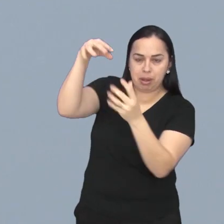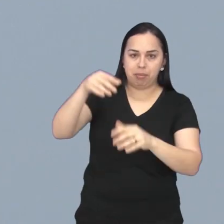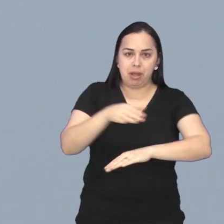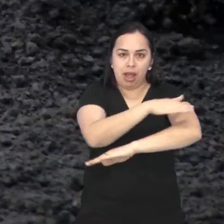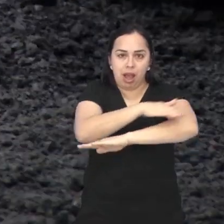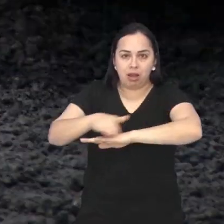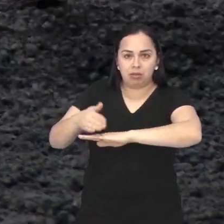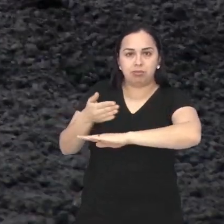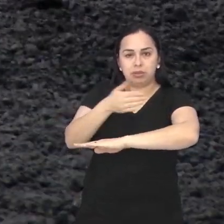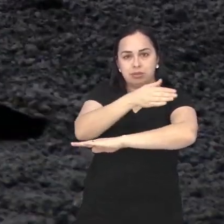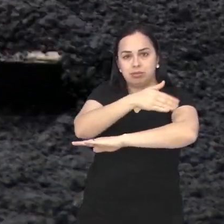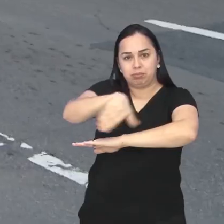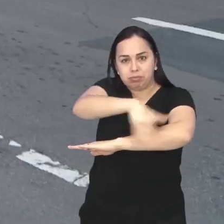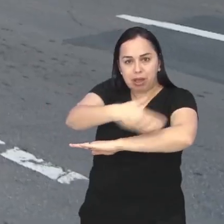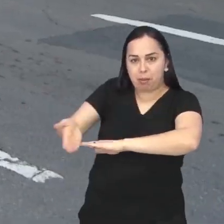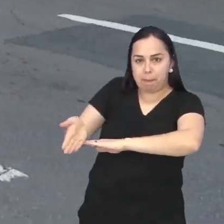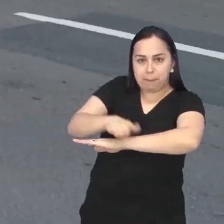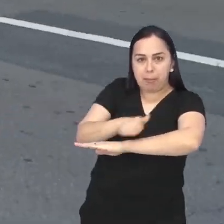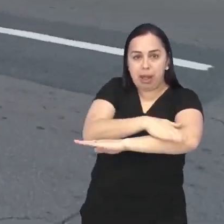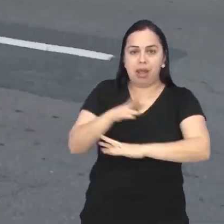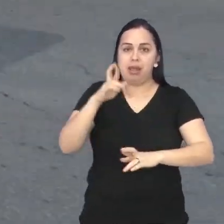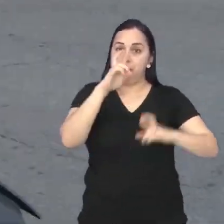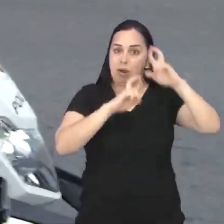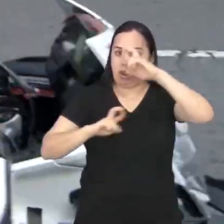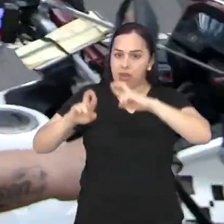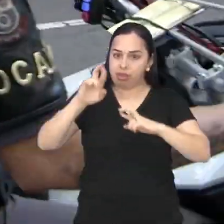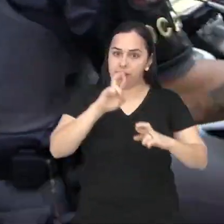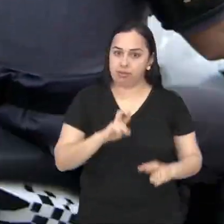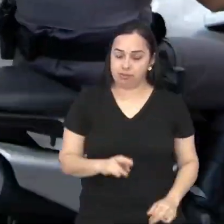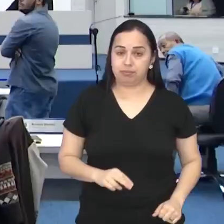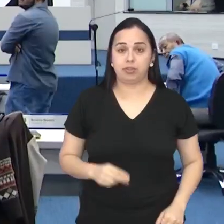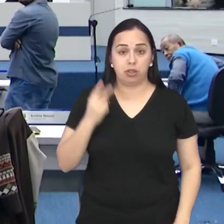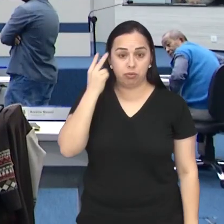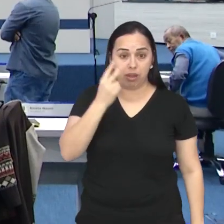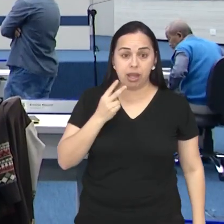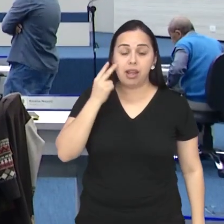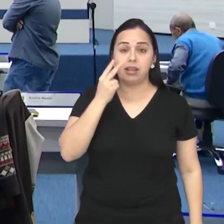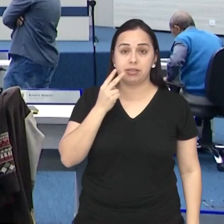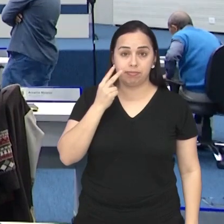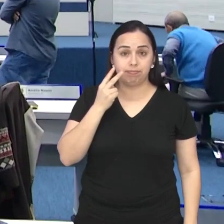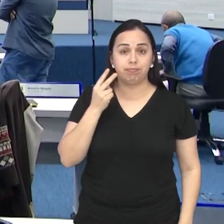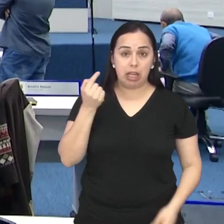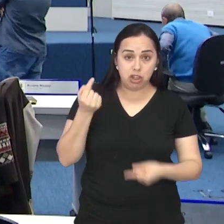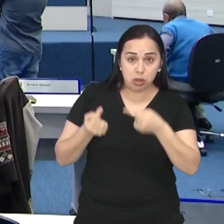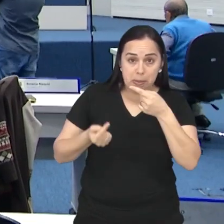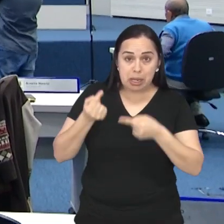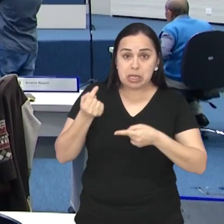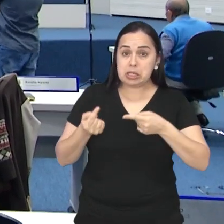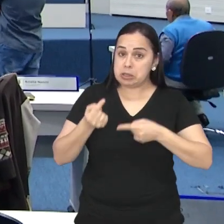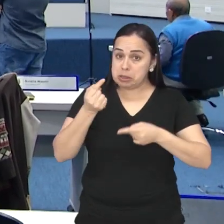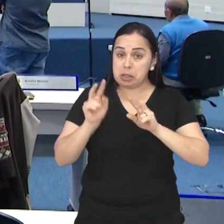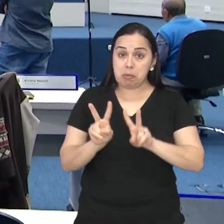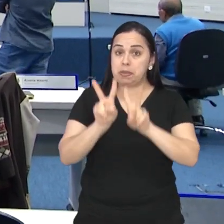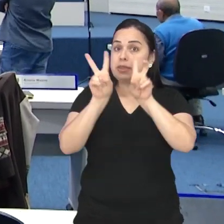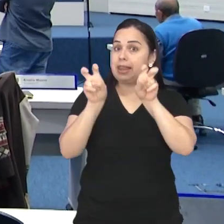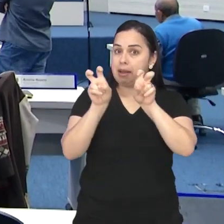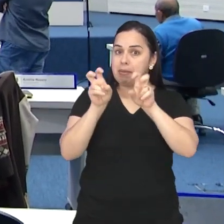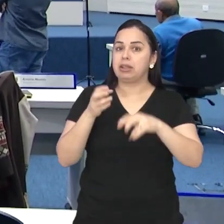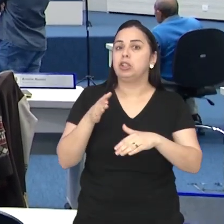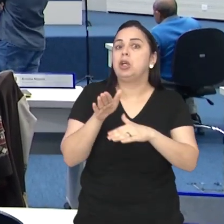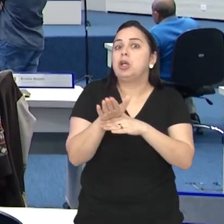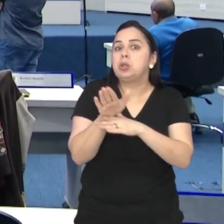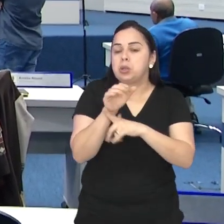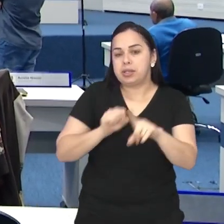de lâmpadas, tapa-buraco e ronda policial em alguns bairros. Os parlamentares também debateram assuntos de